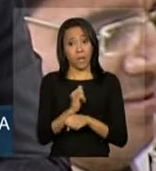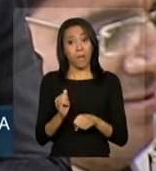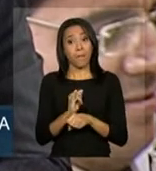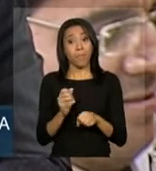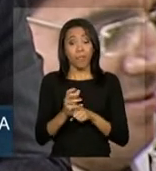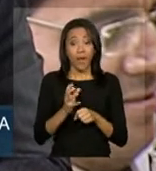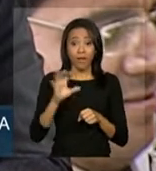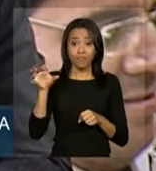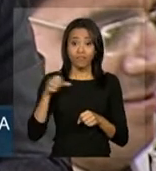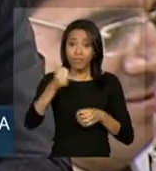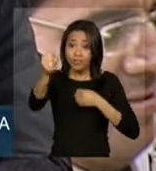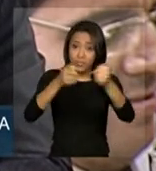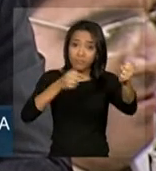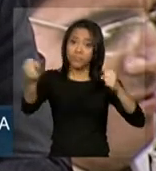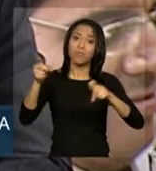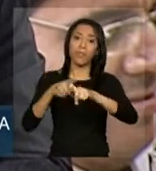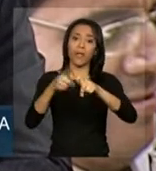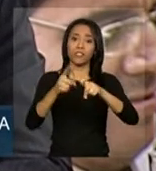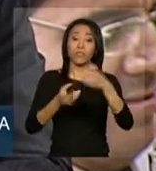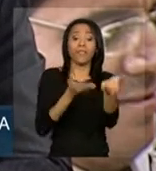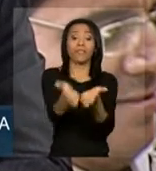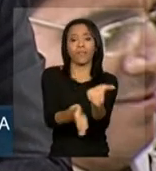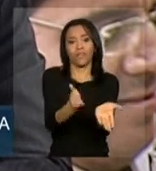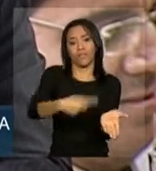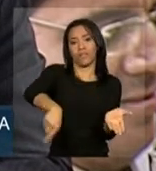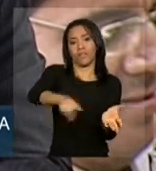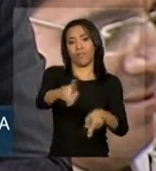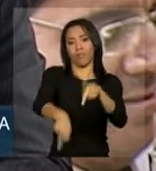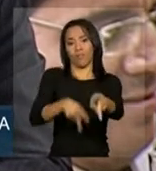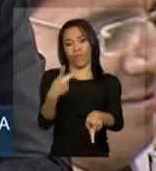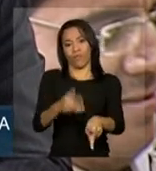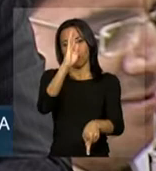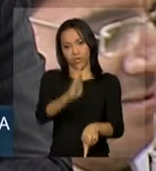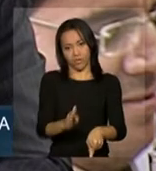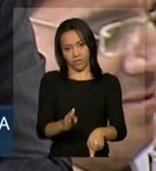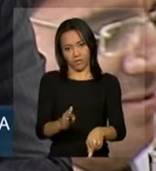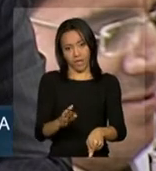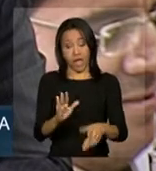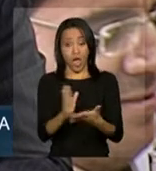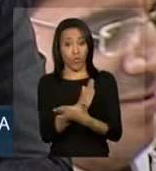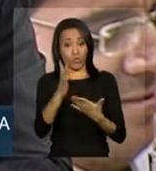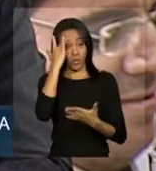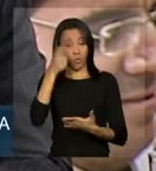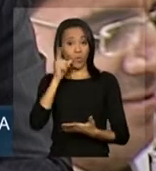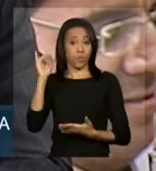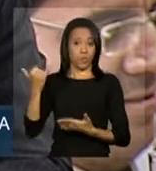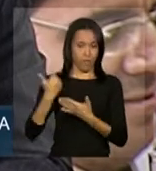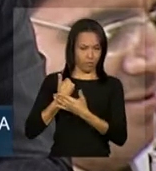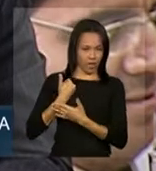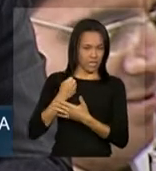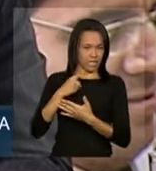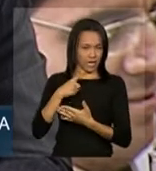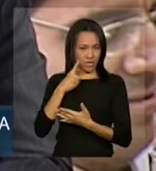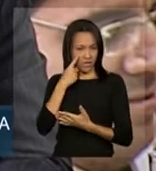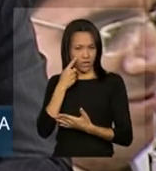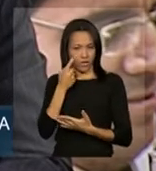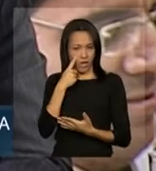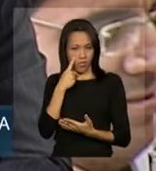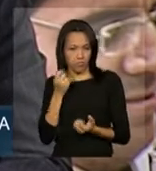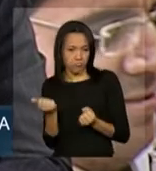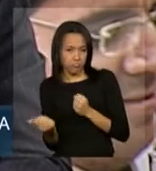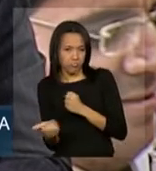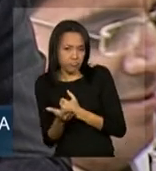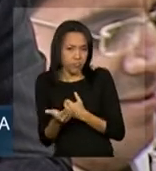atender a a população brasileira né Me perguntaram ontem o sor acho que é um boicote eh eu acho que